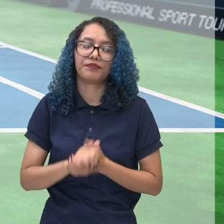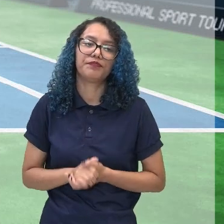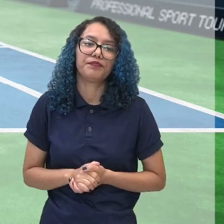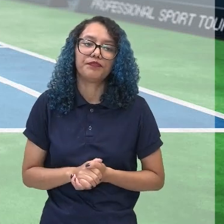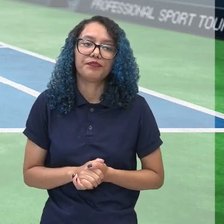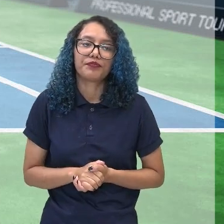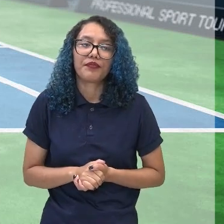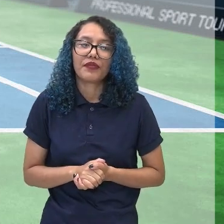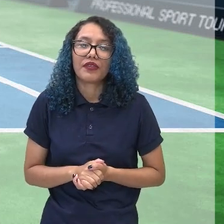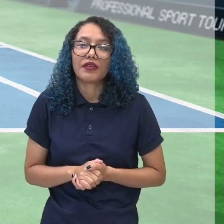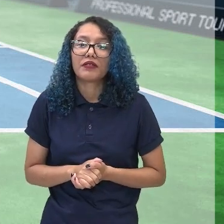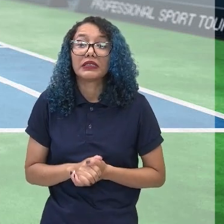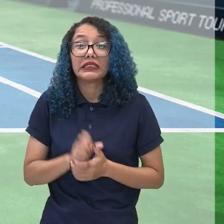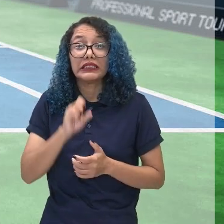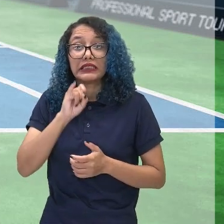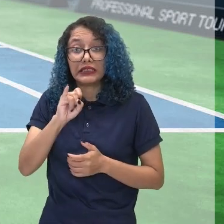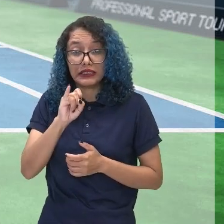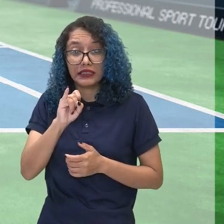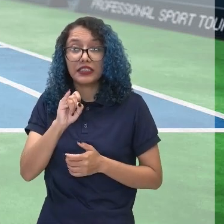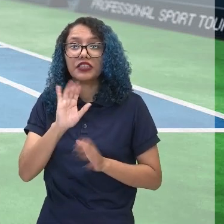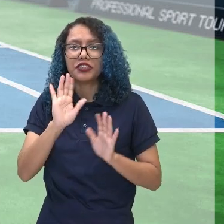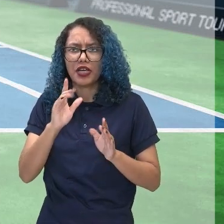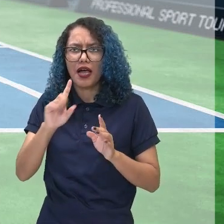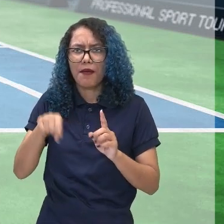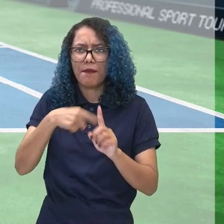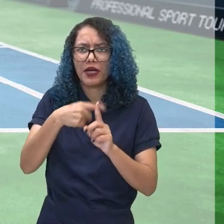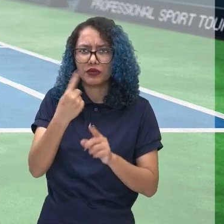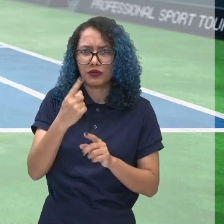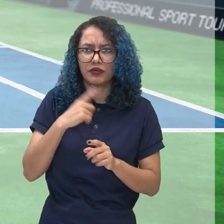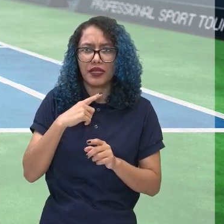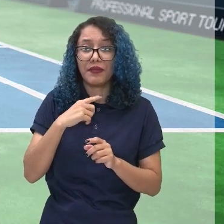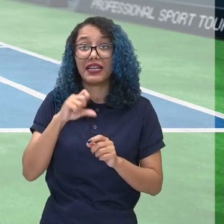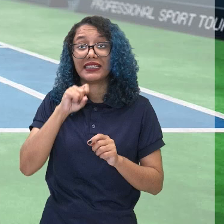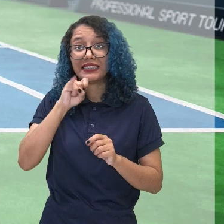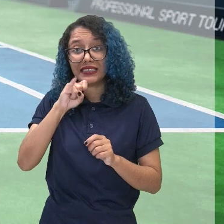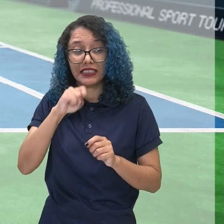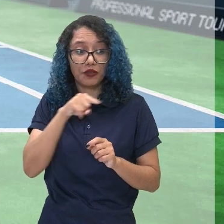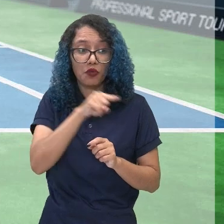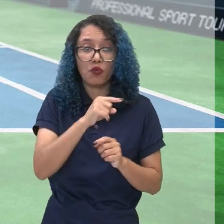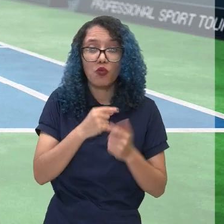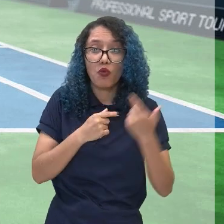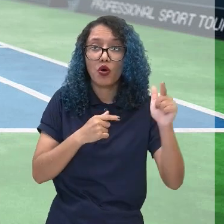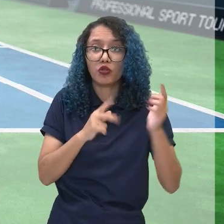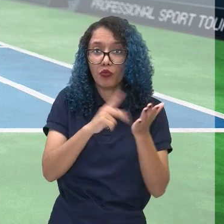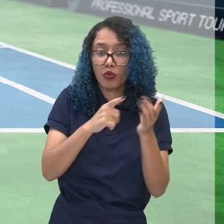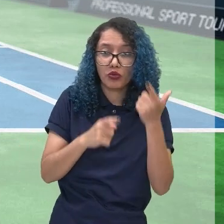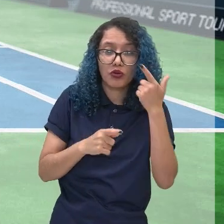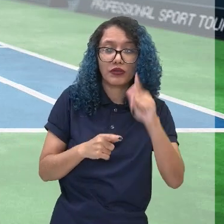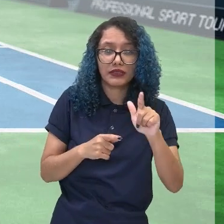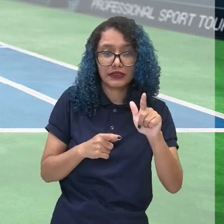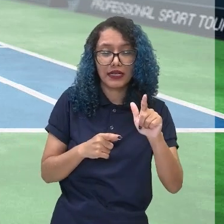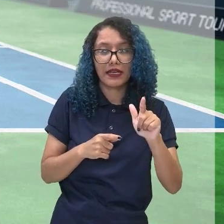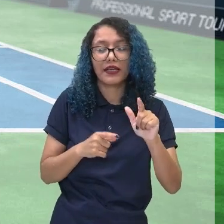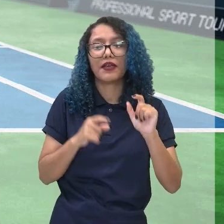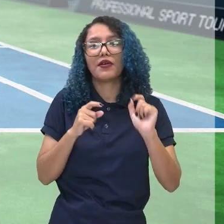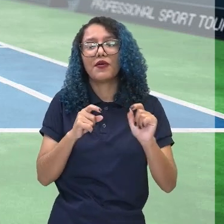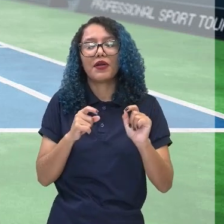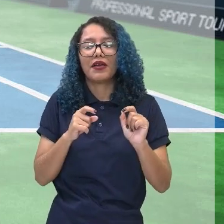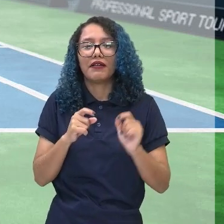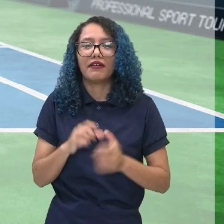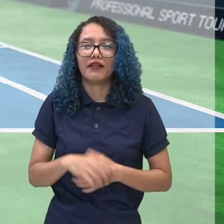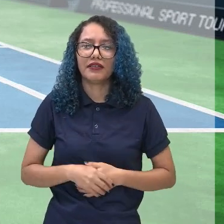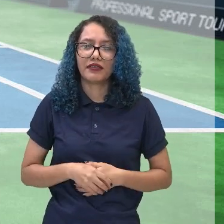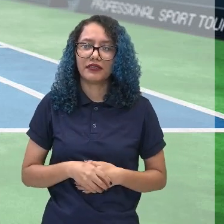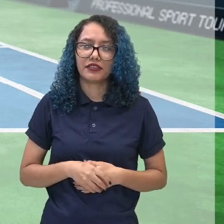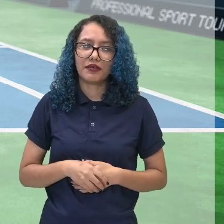a vantagem, abriu ali o primeiro ponto, mas encostou de novo, deuce de novo, até que ele consiga vantagem e game e consiga